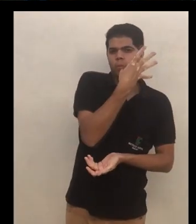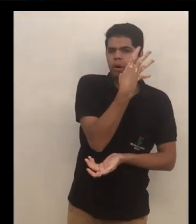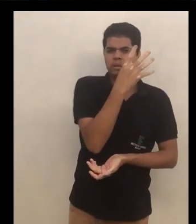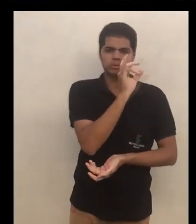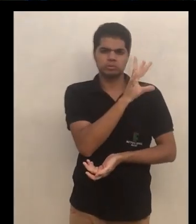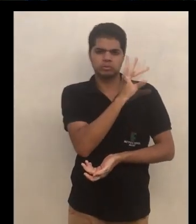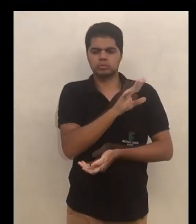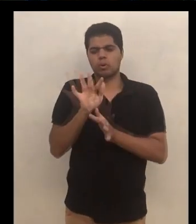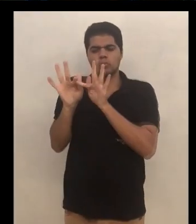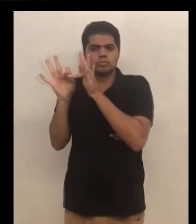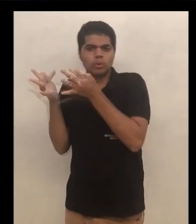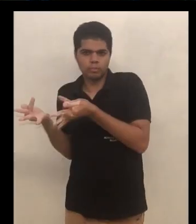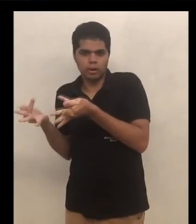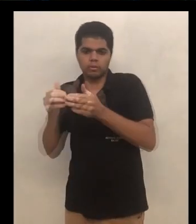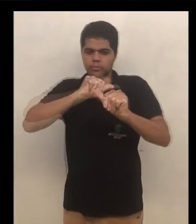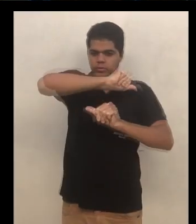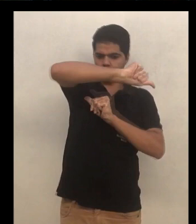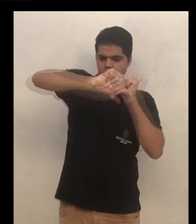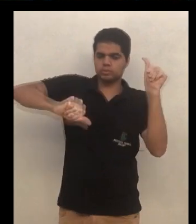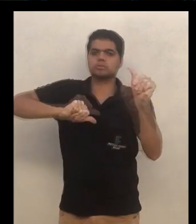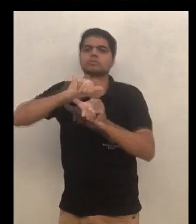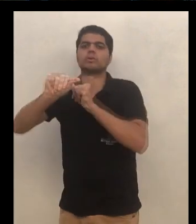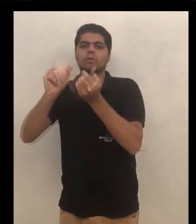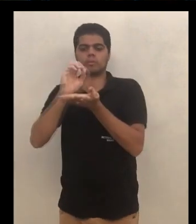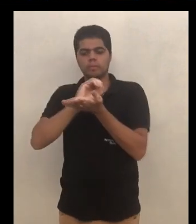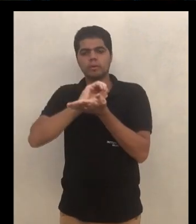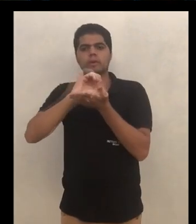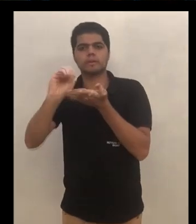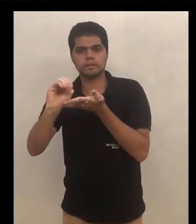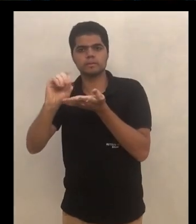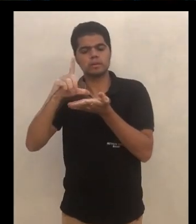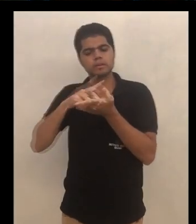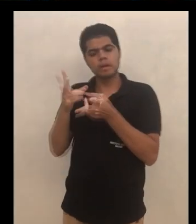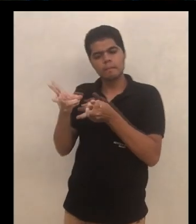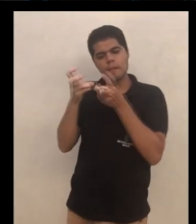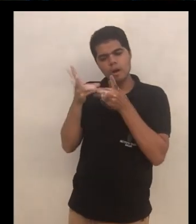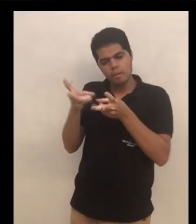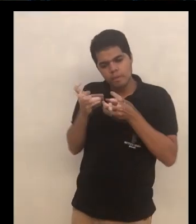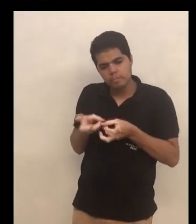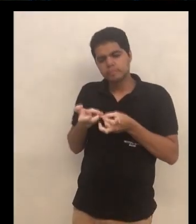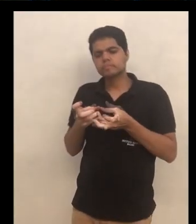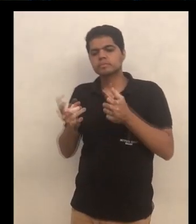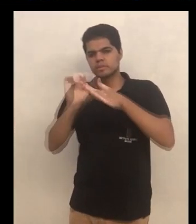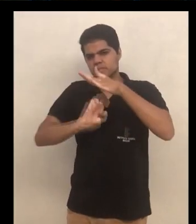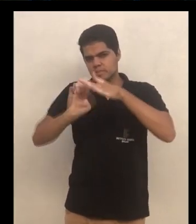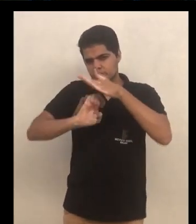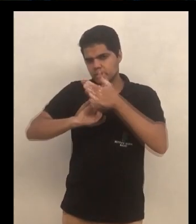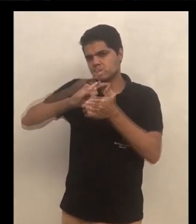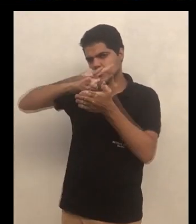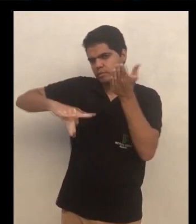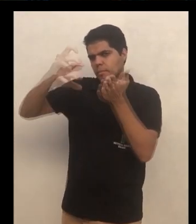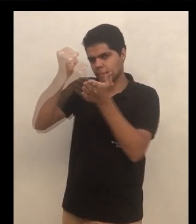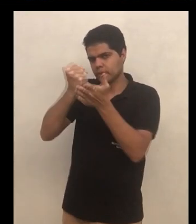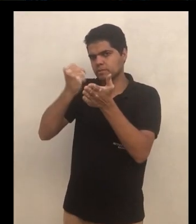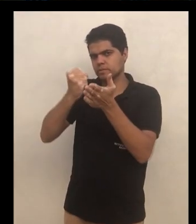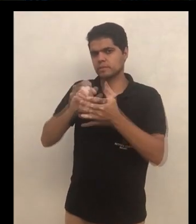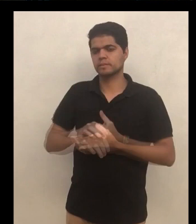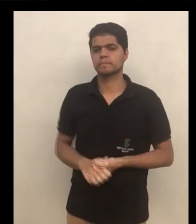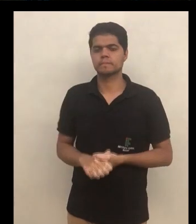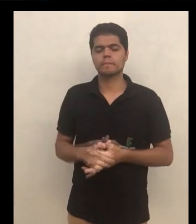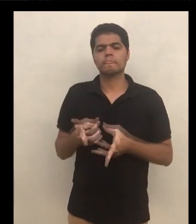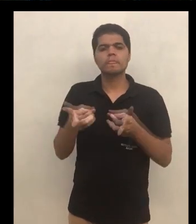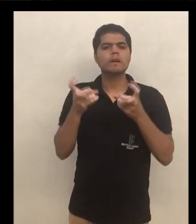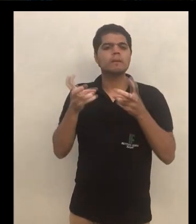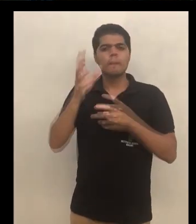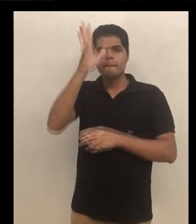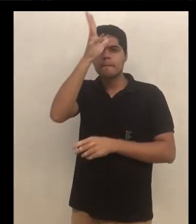sistema convencional. E depois converte para o sistema orgânico, onde é acompanhado pelas certificadoras. No